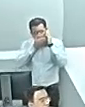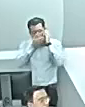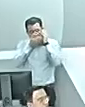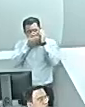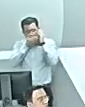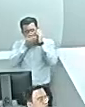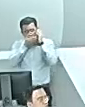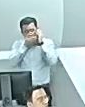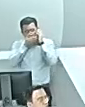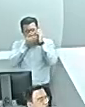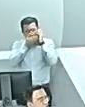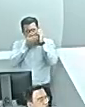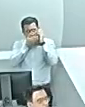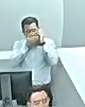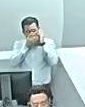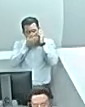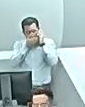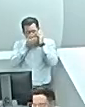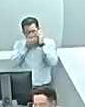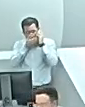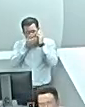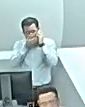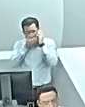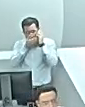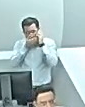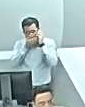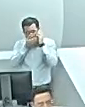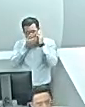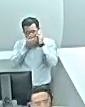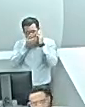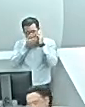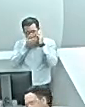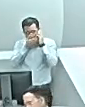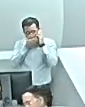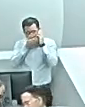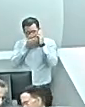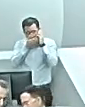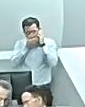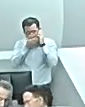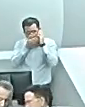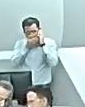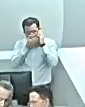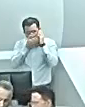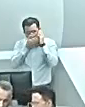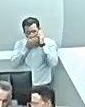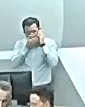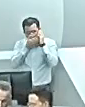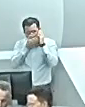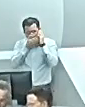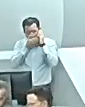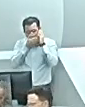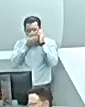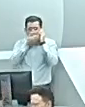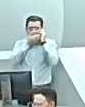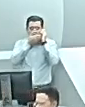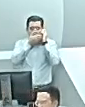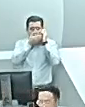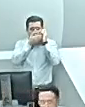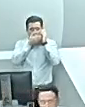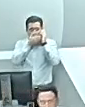é o senhor alex batista gomes presidente do sindicatos dos servidores públicos do sistema socioeducativo do estado de minas gerais